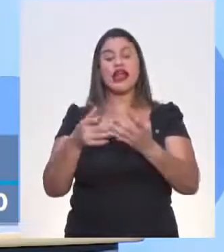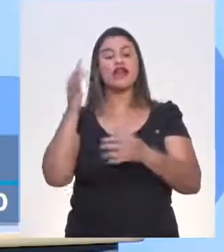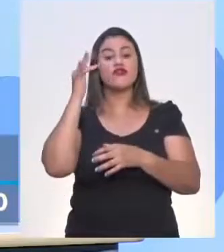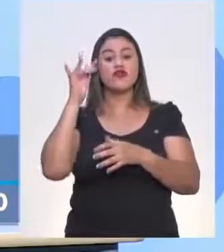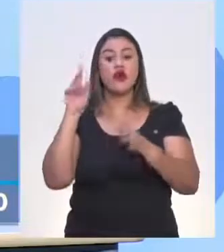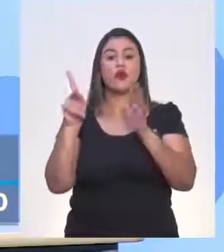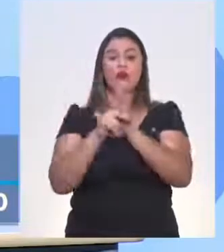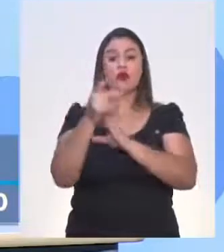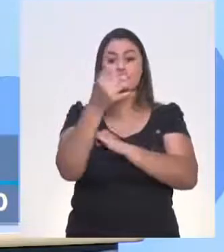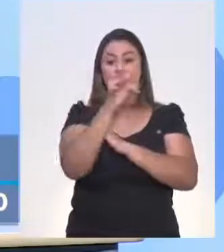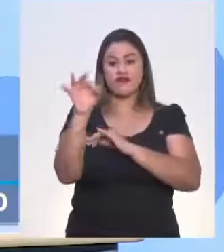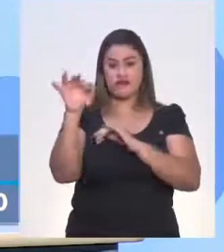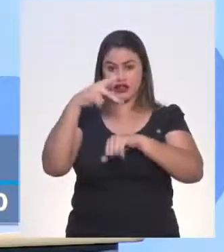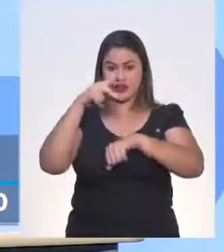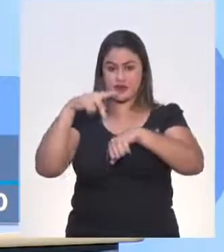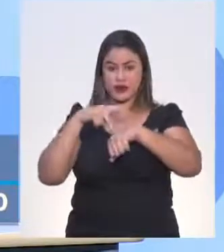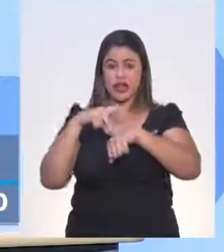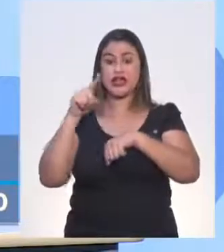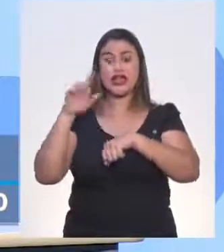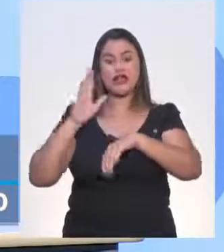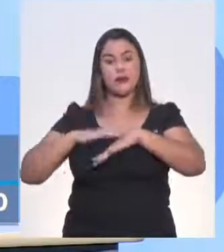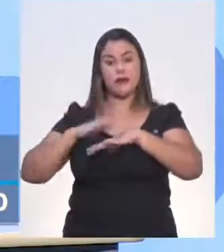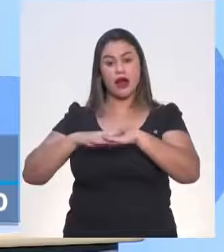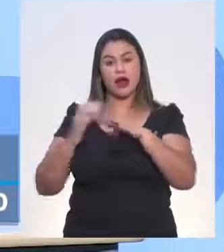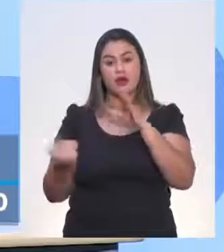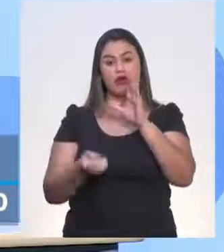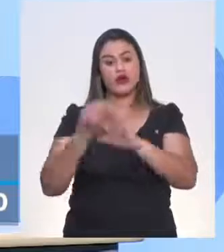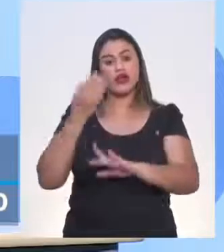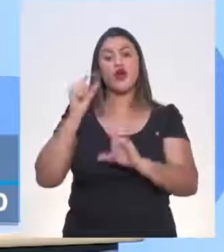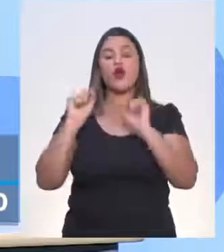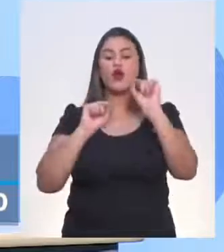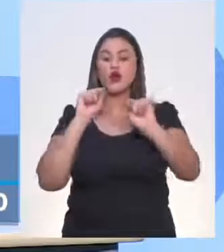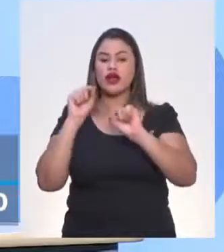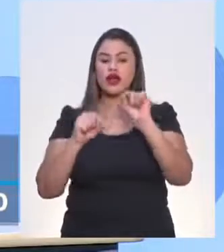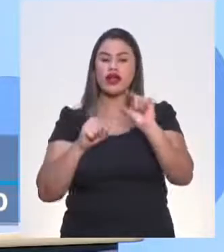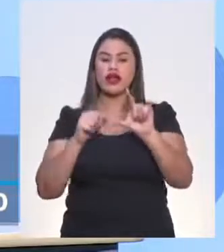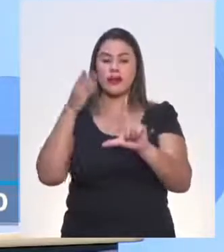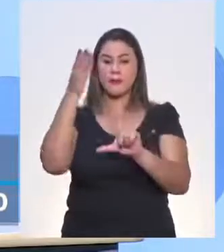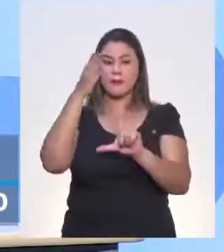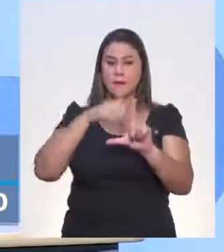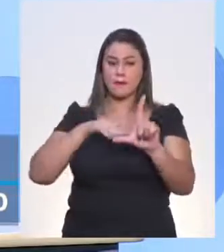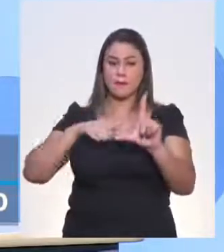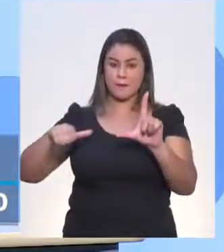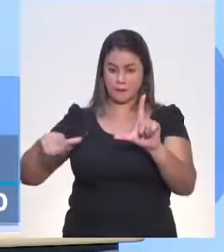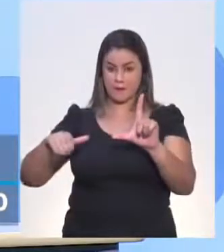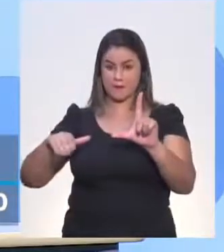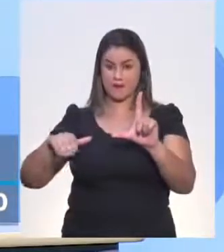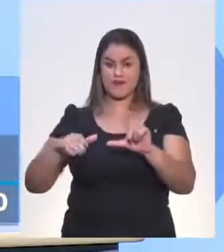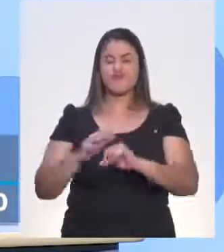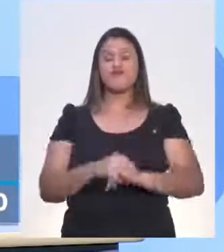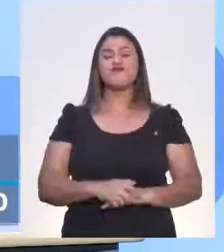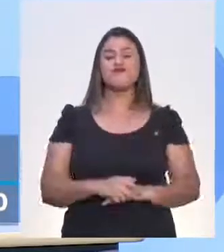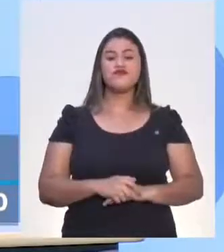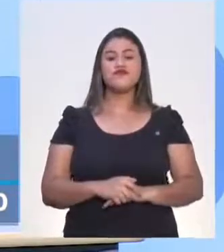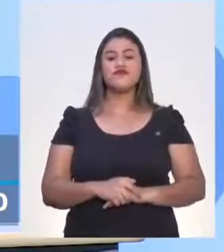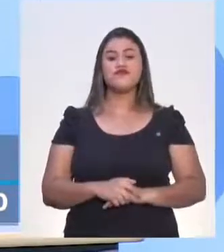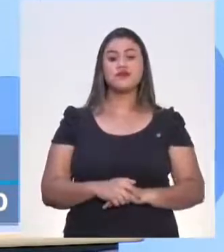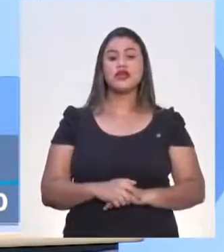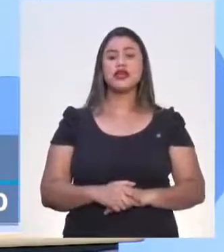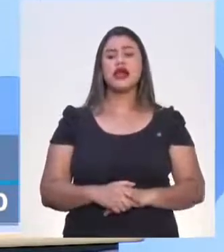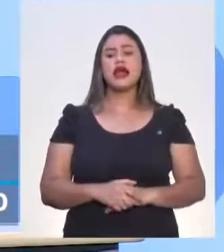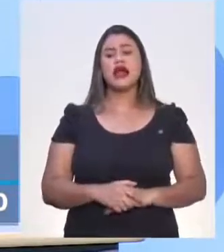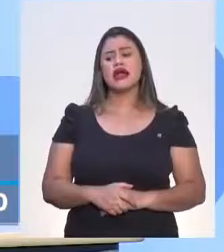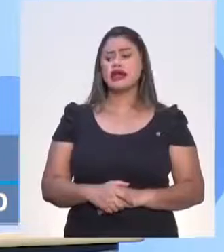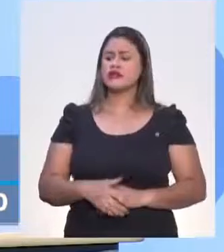francês que é o responsável pela concepção disso que a gente chama hoje, né, de plano cartesiano. Então, assim, ó, quem